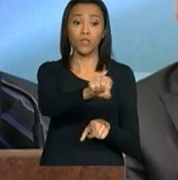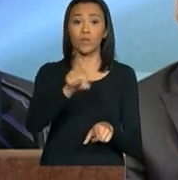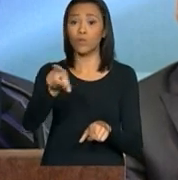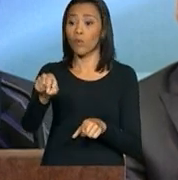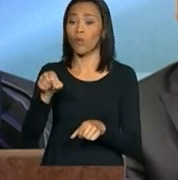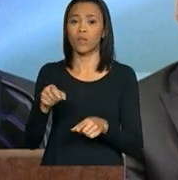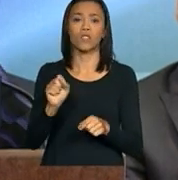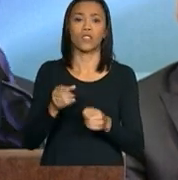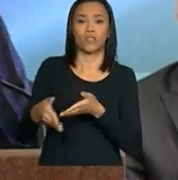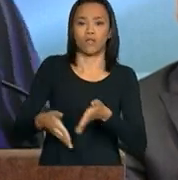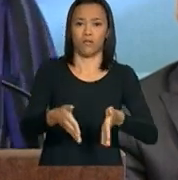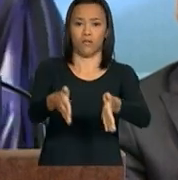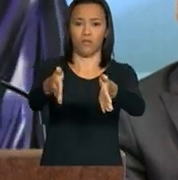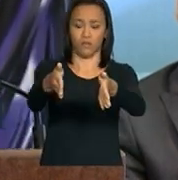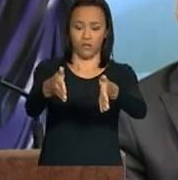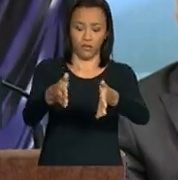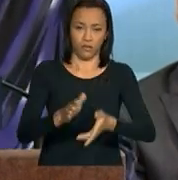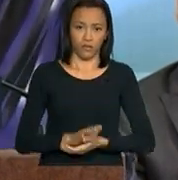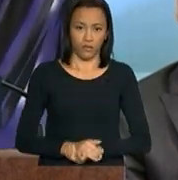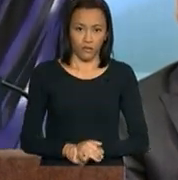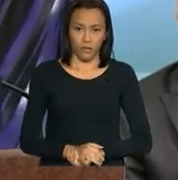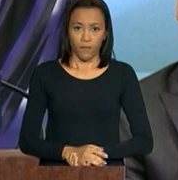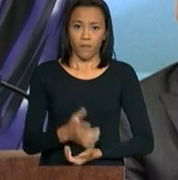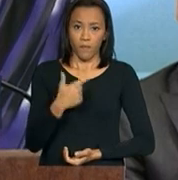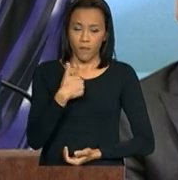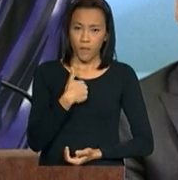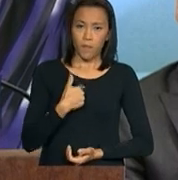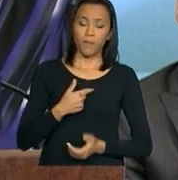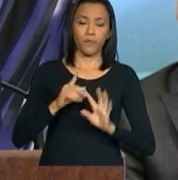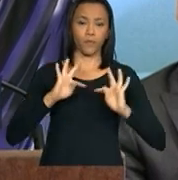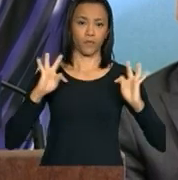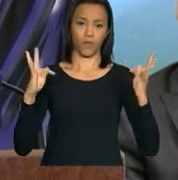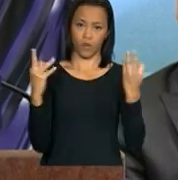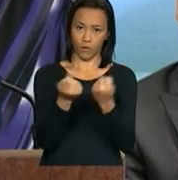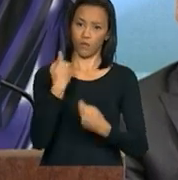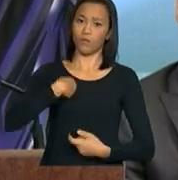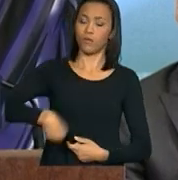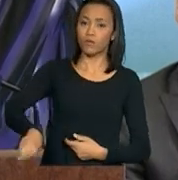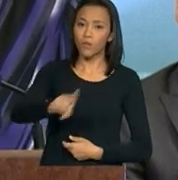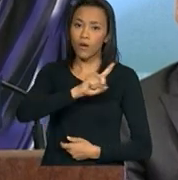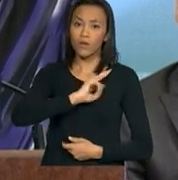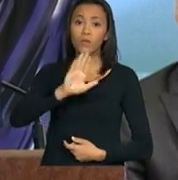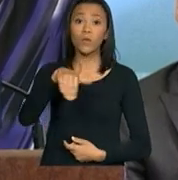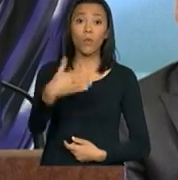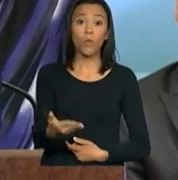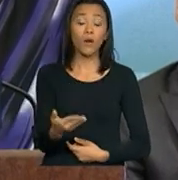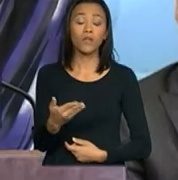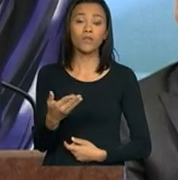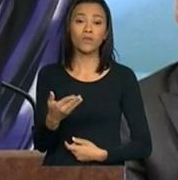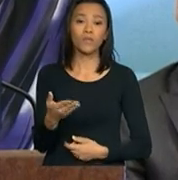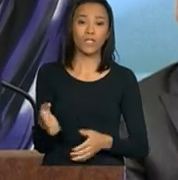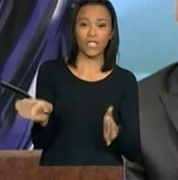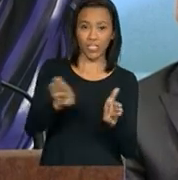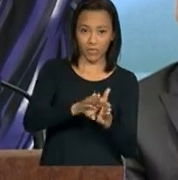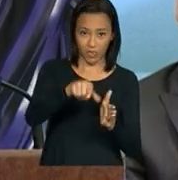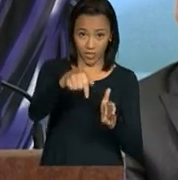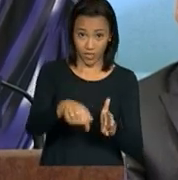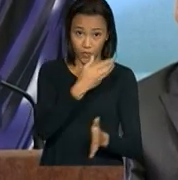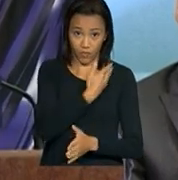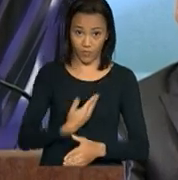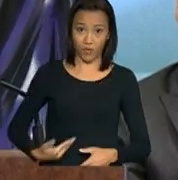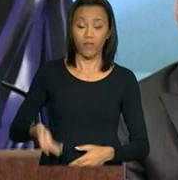caminhos eu e todos nós quando chegamos no governo federal